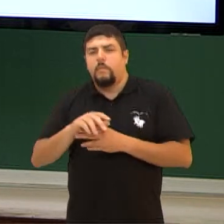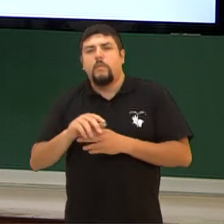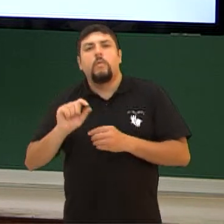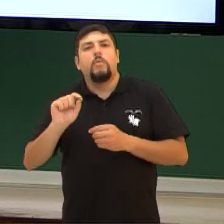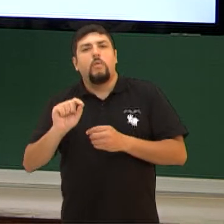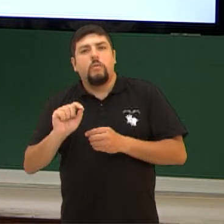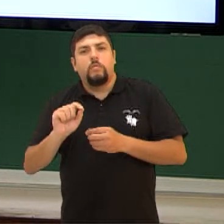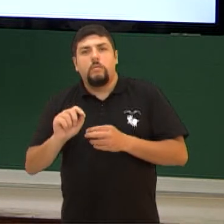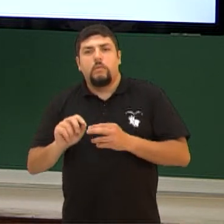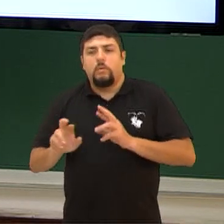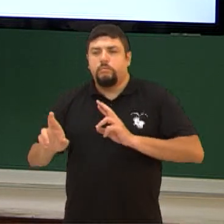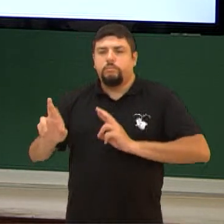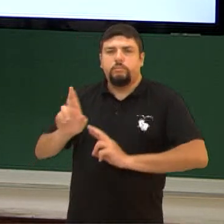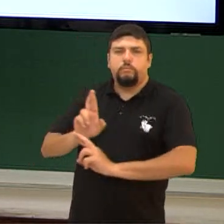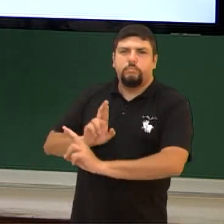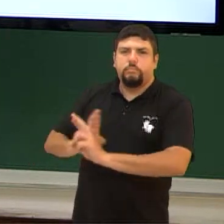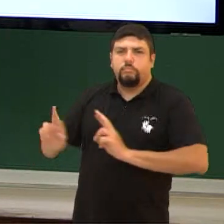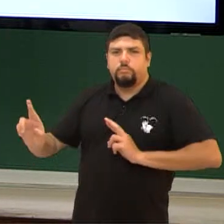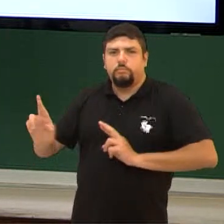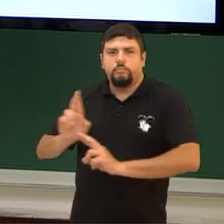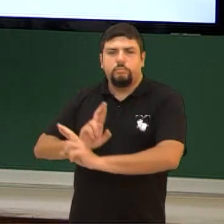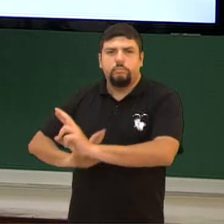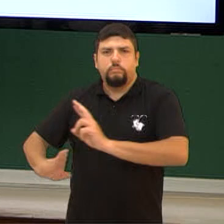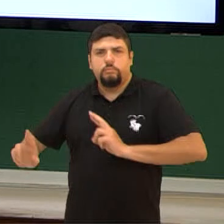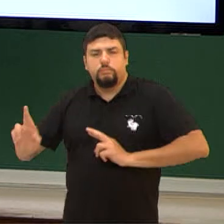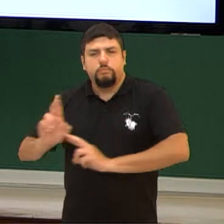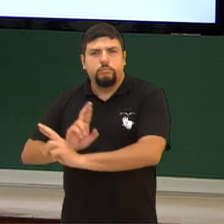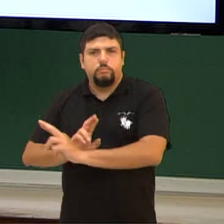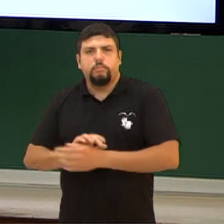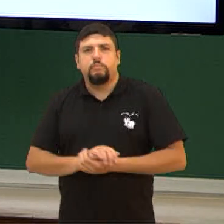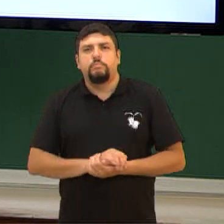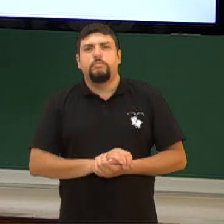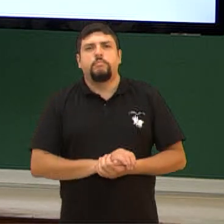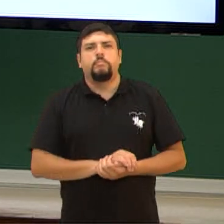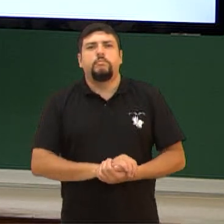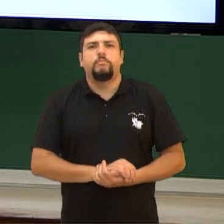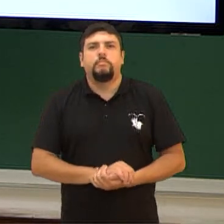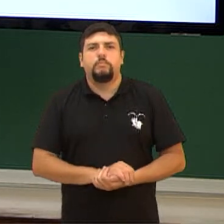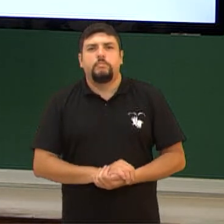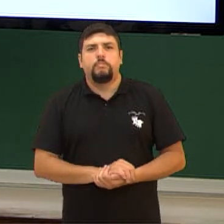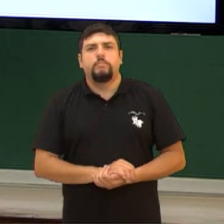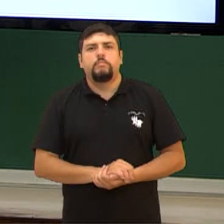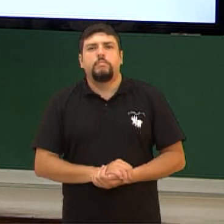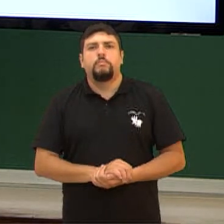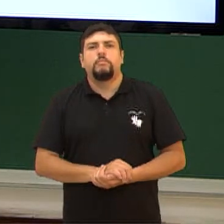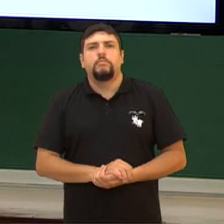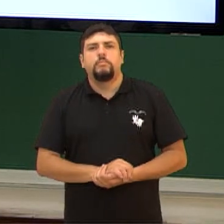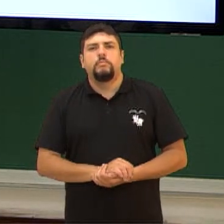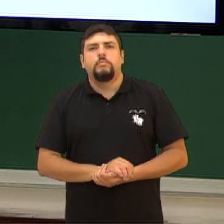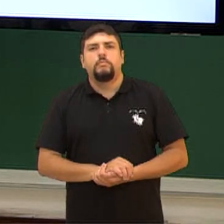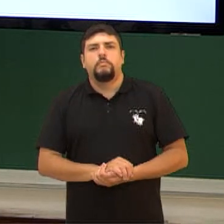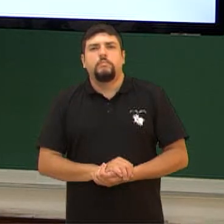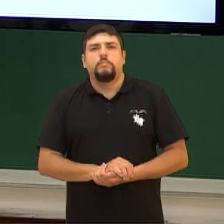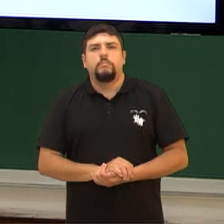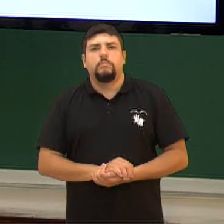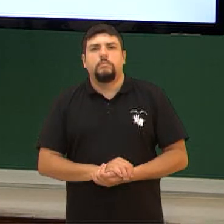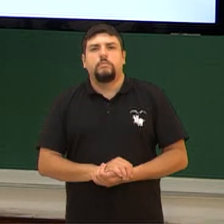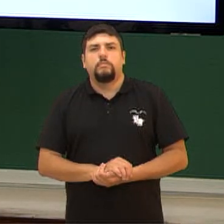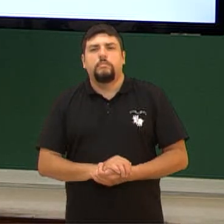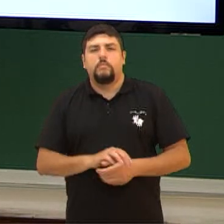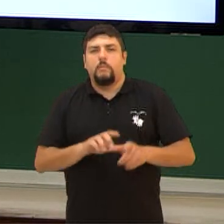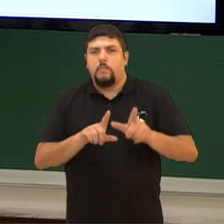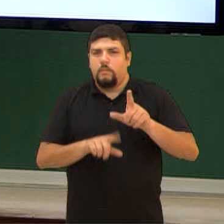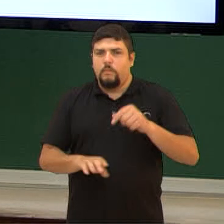então, relacionamento. Aprendemos duas palavras aí, beleza? E na letra B, eu também queria que